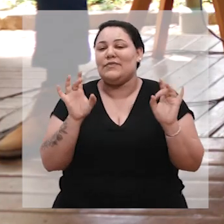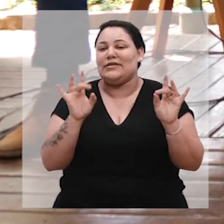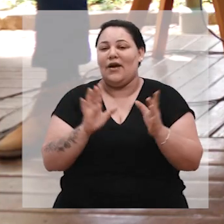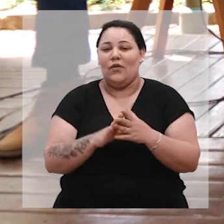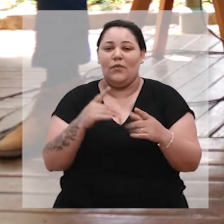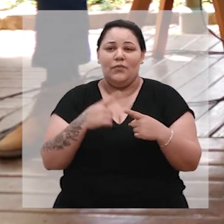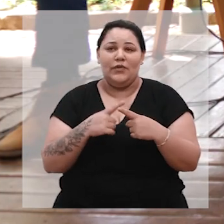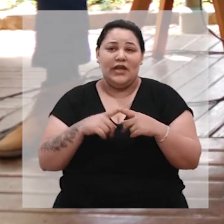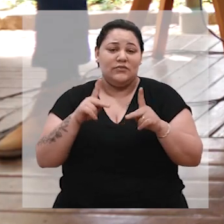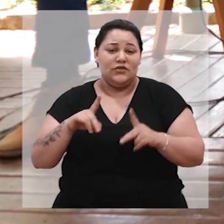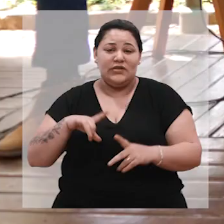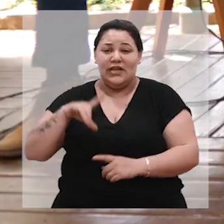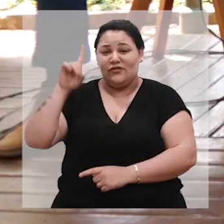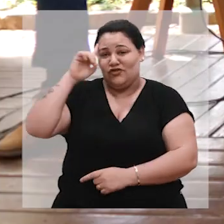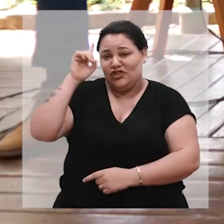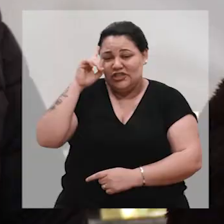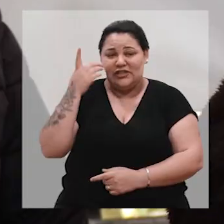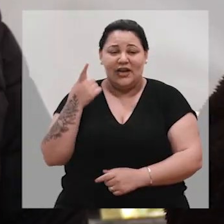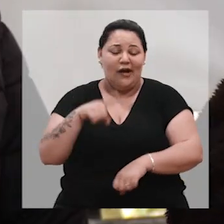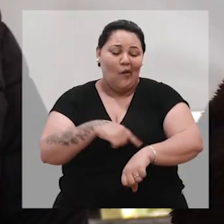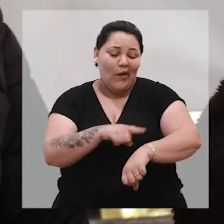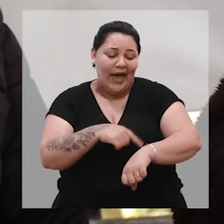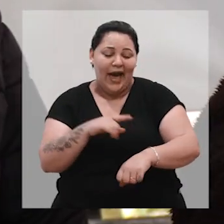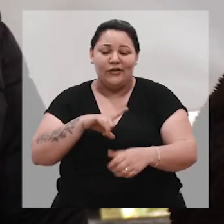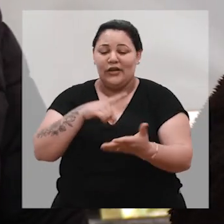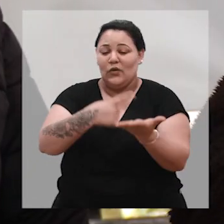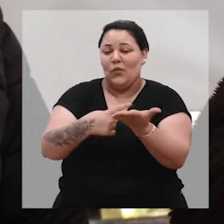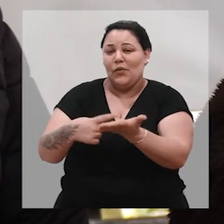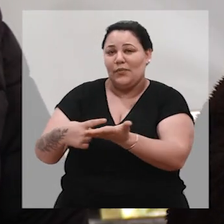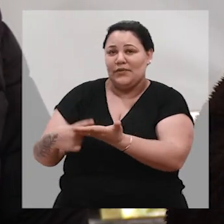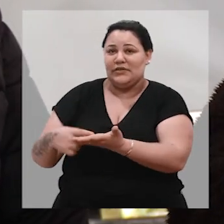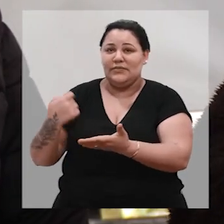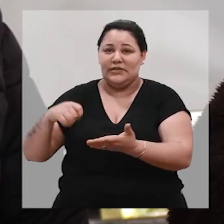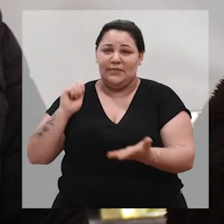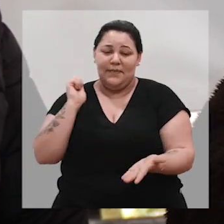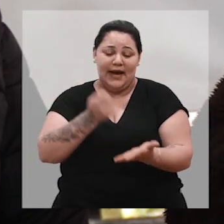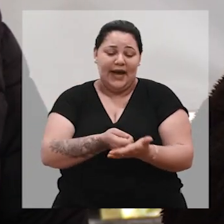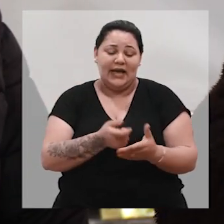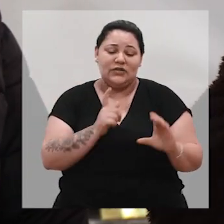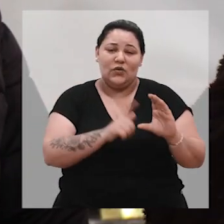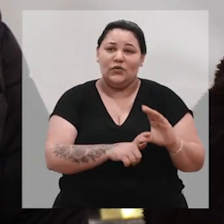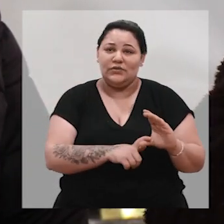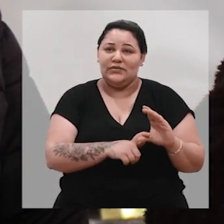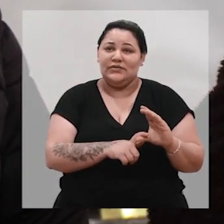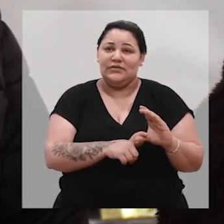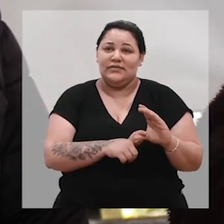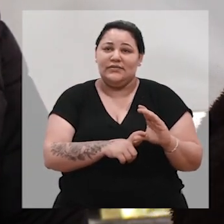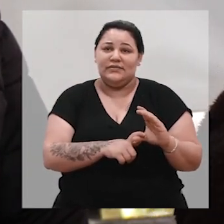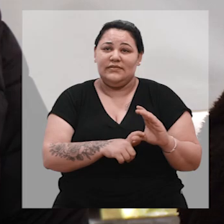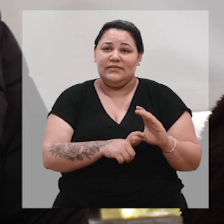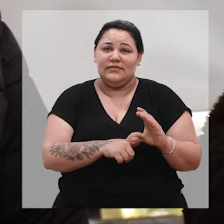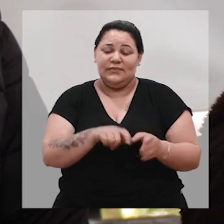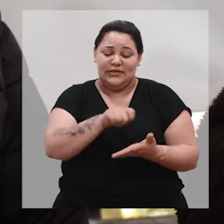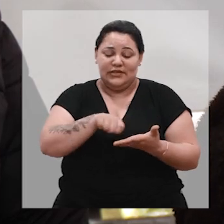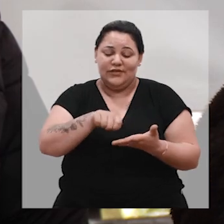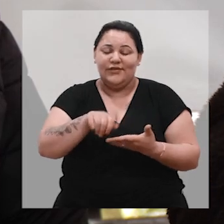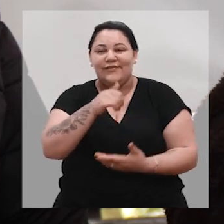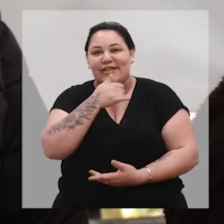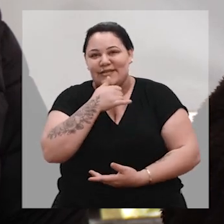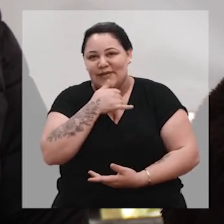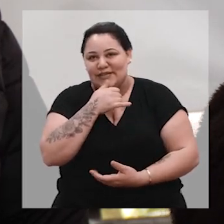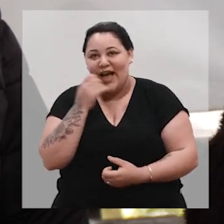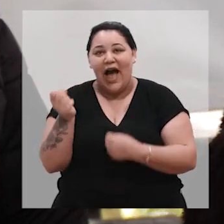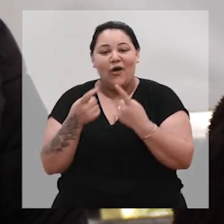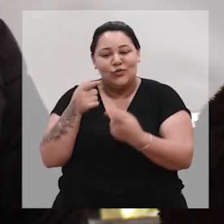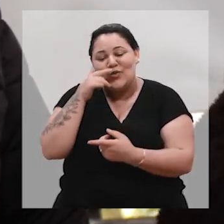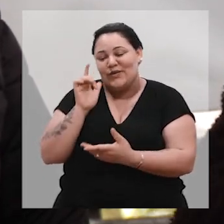porque assim, todo mundo tem rotinas, né, cheias de compromisso, a gente tem que pagar as contas, infelizmente, para o escritor